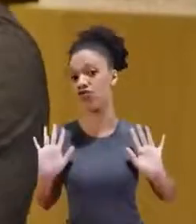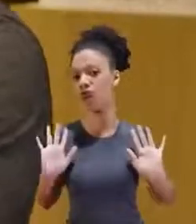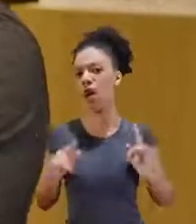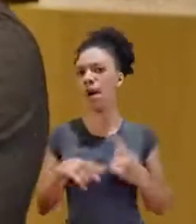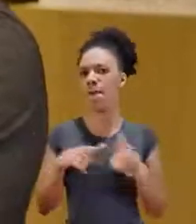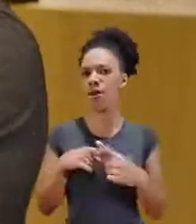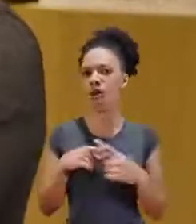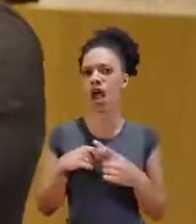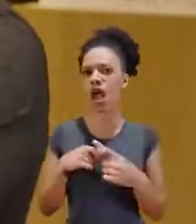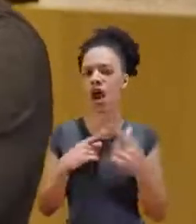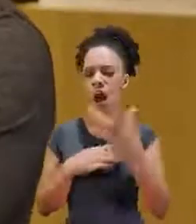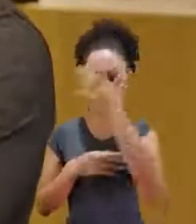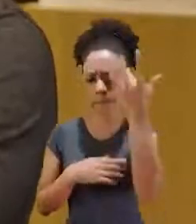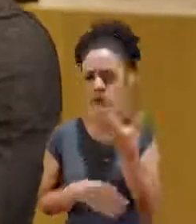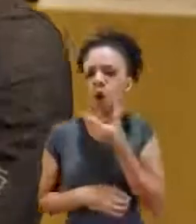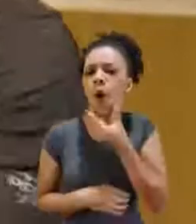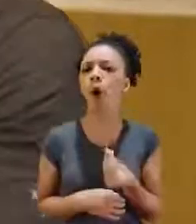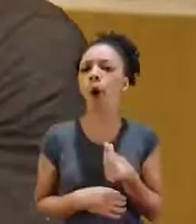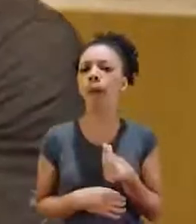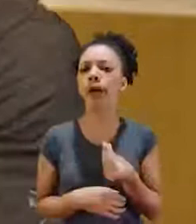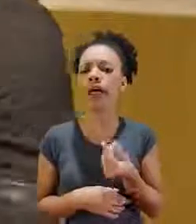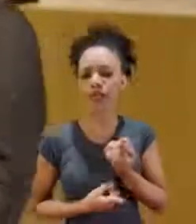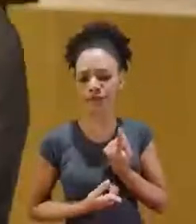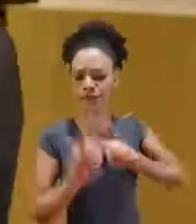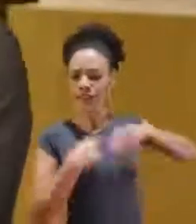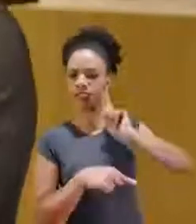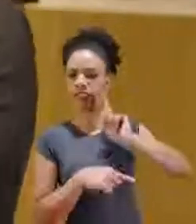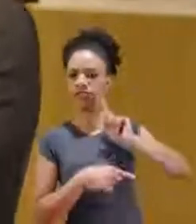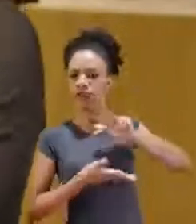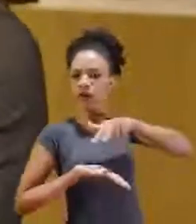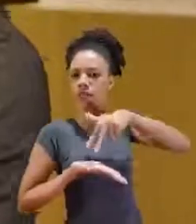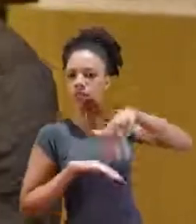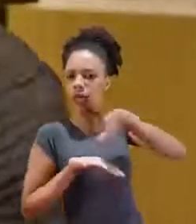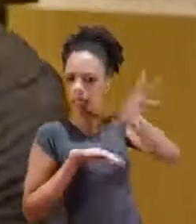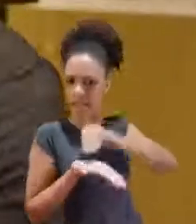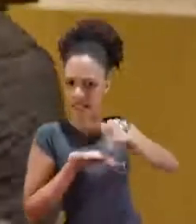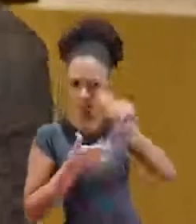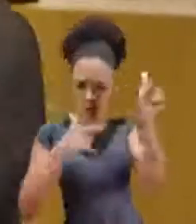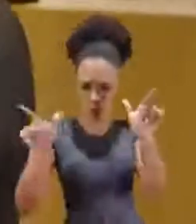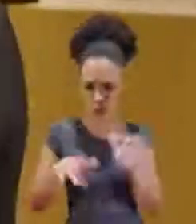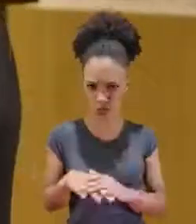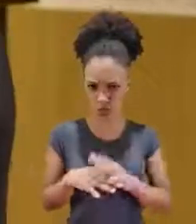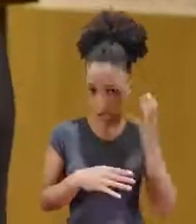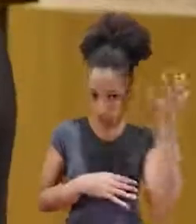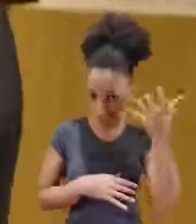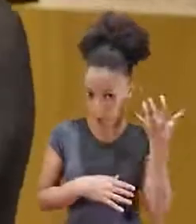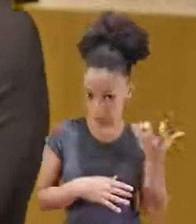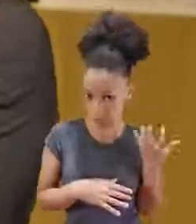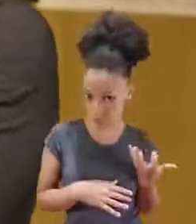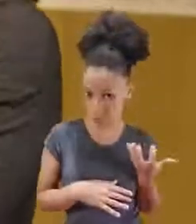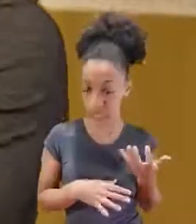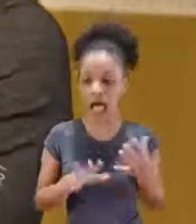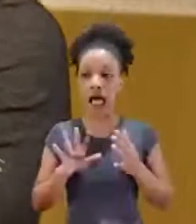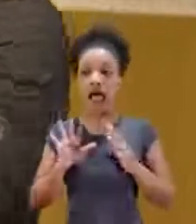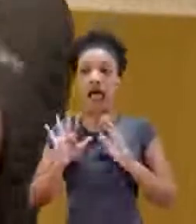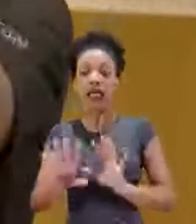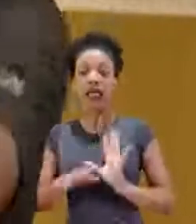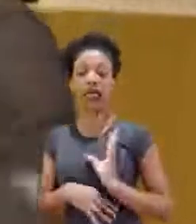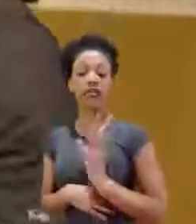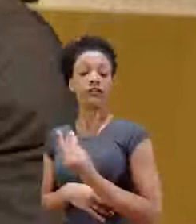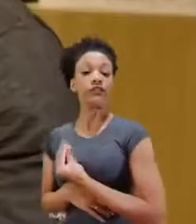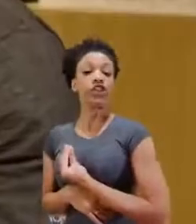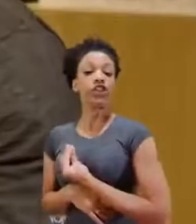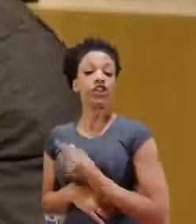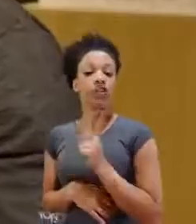um cara que fazer as reformas a drag queen Eu não quero fazer formas de travestir era um